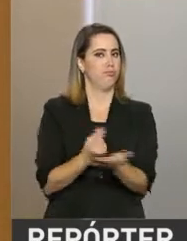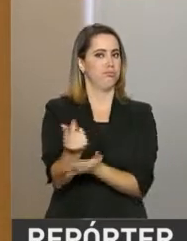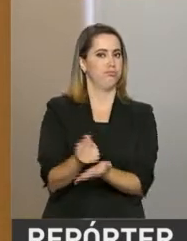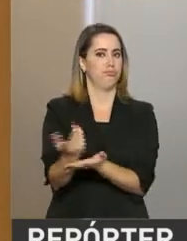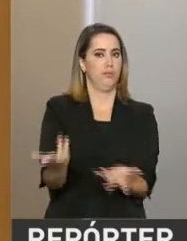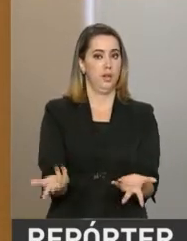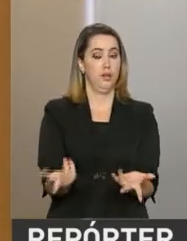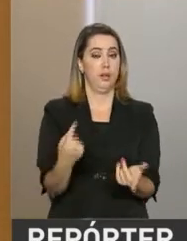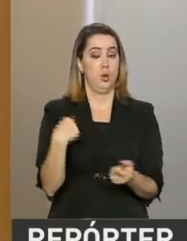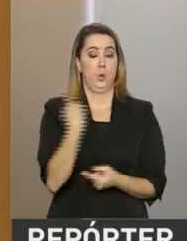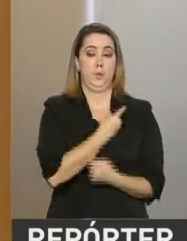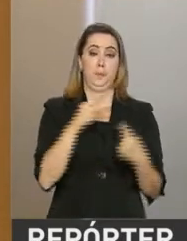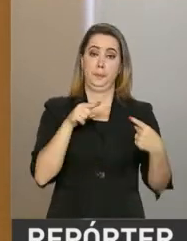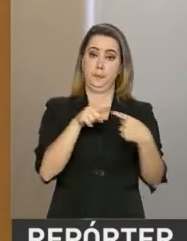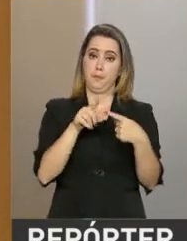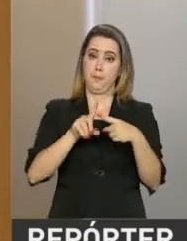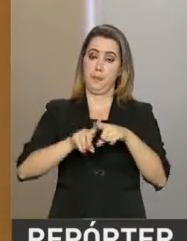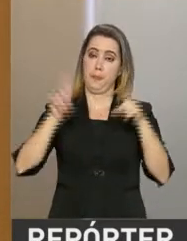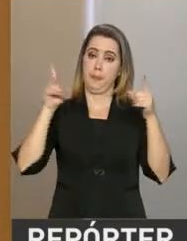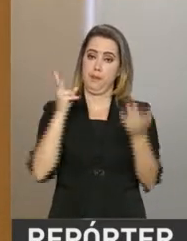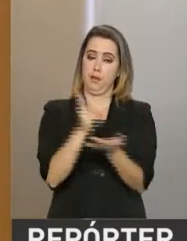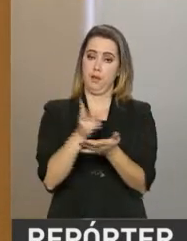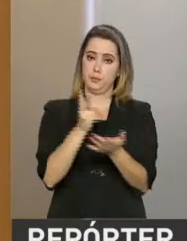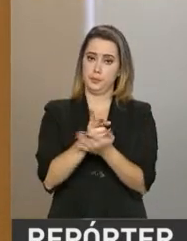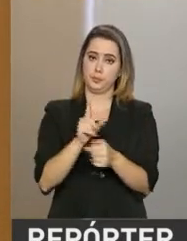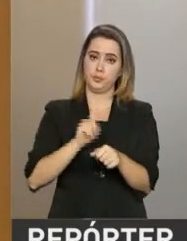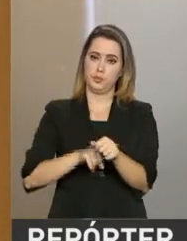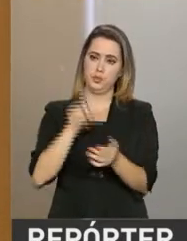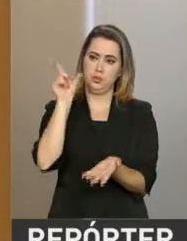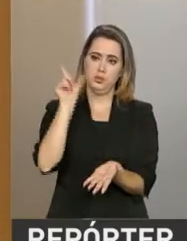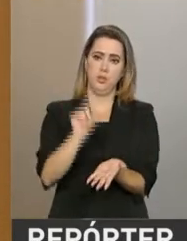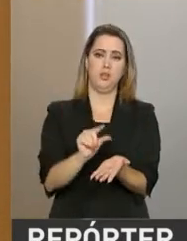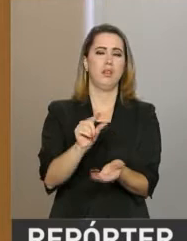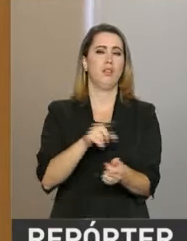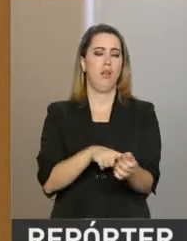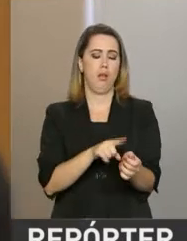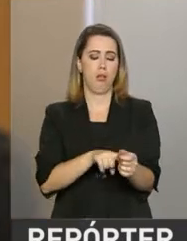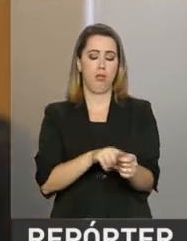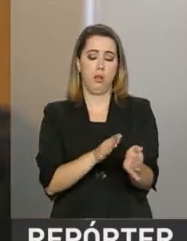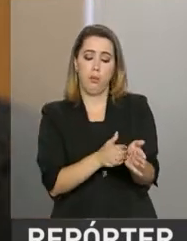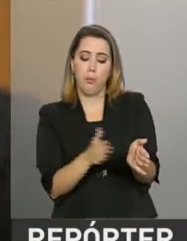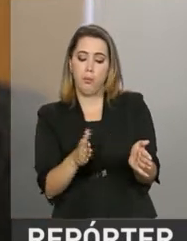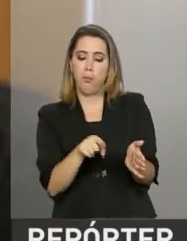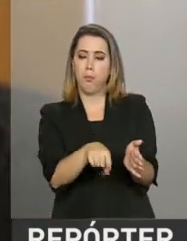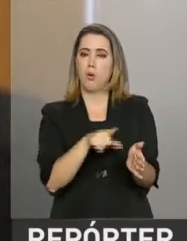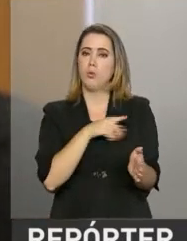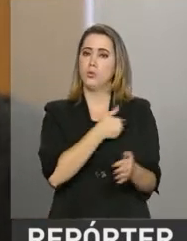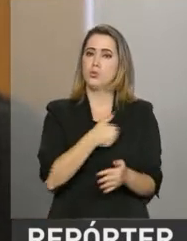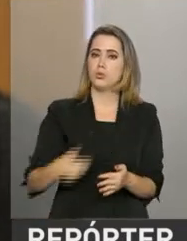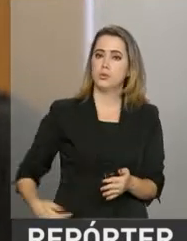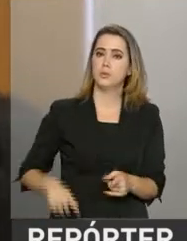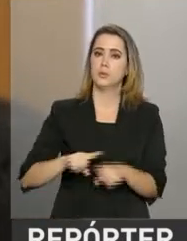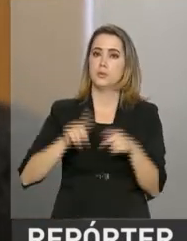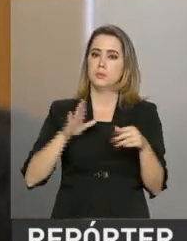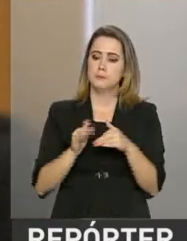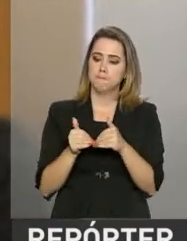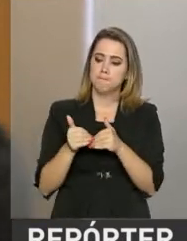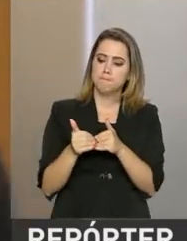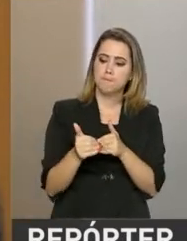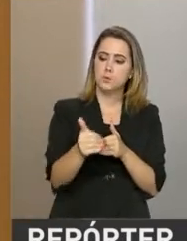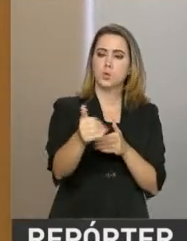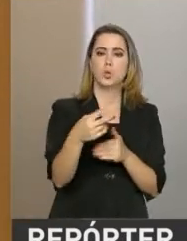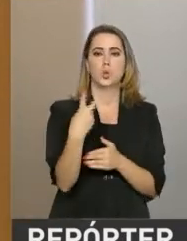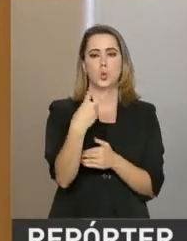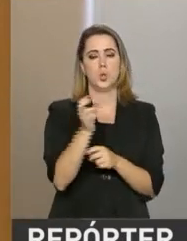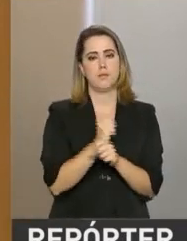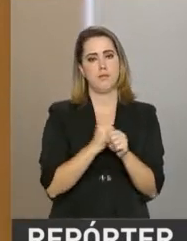União. O nosso objetivo, embora tenhamos pouco tempo de governo, mas o nosso objetivo é que ao longo desses praticamente novos